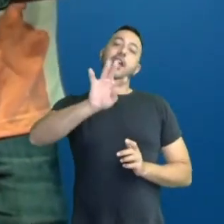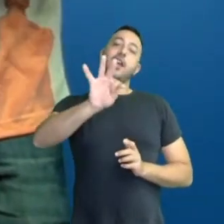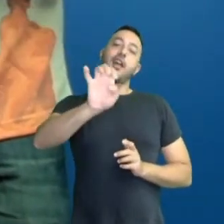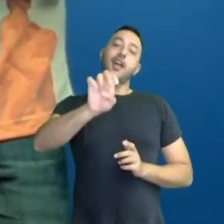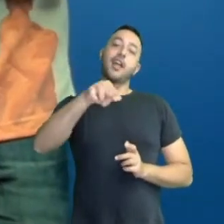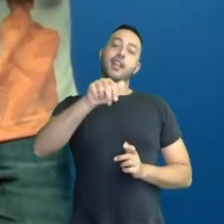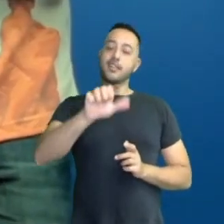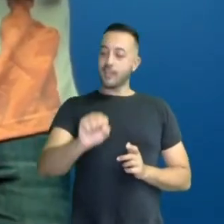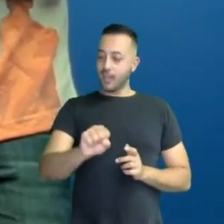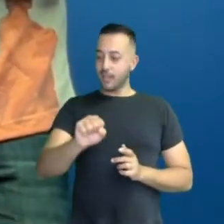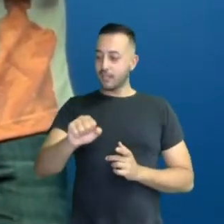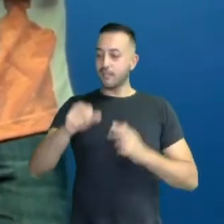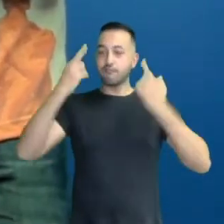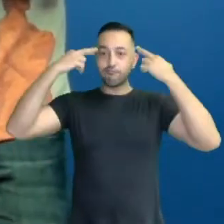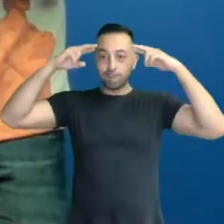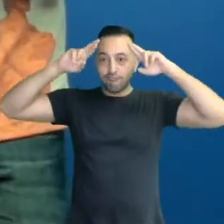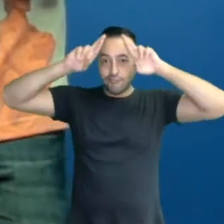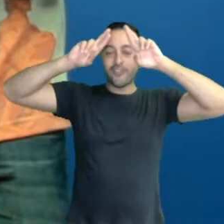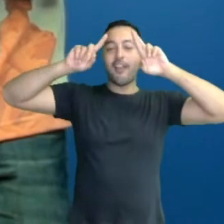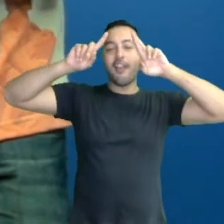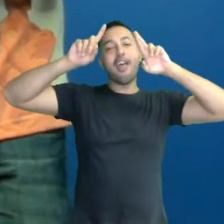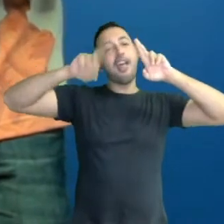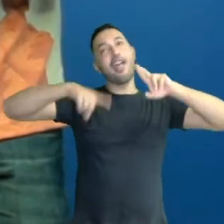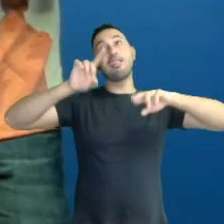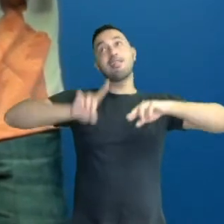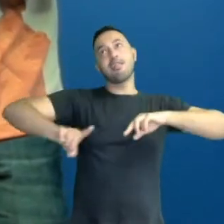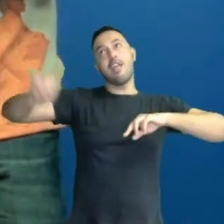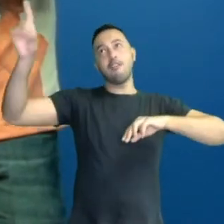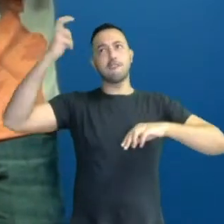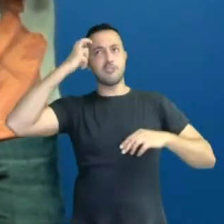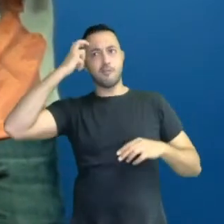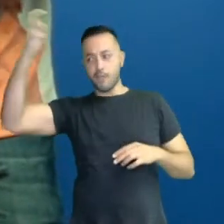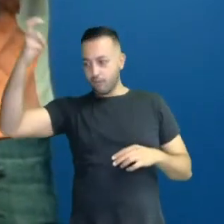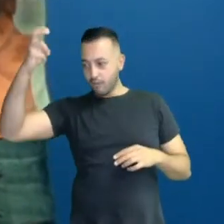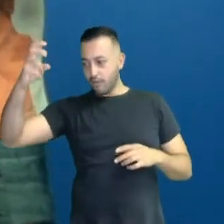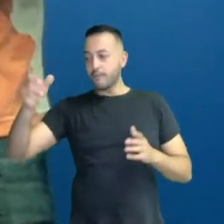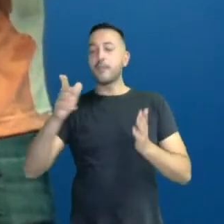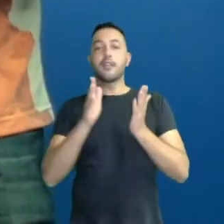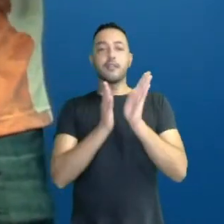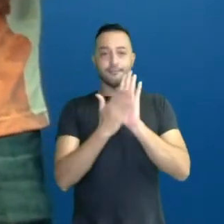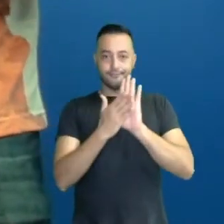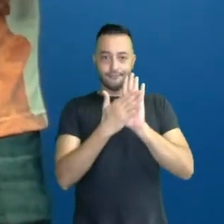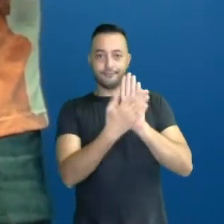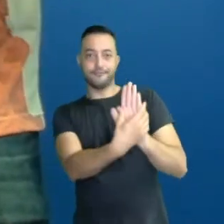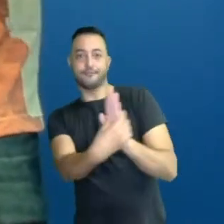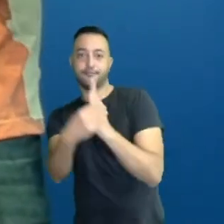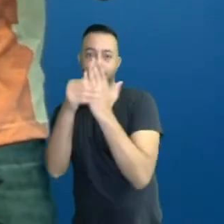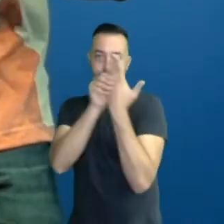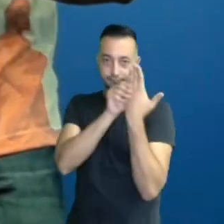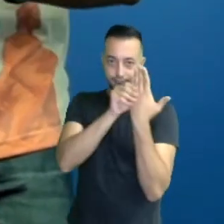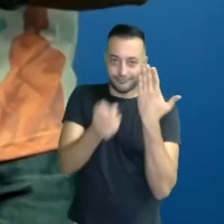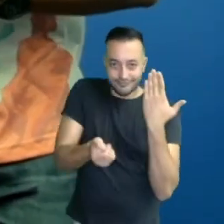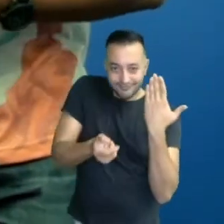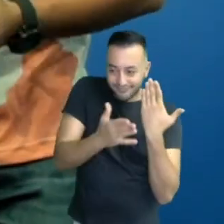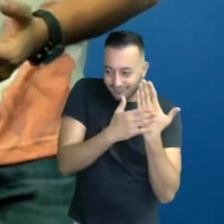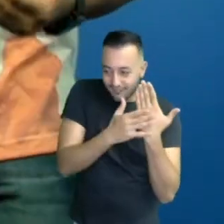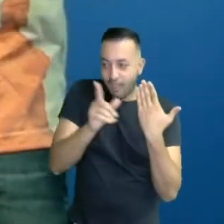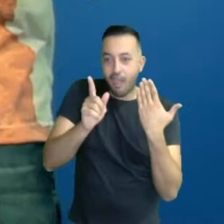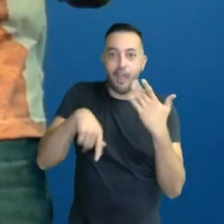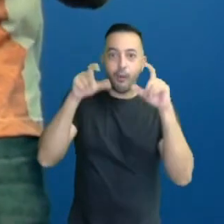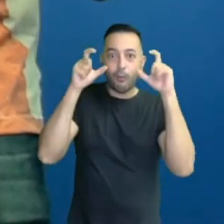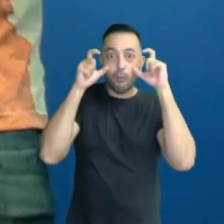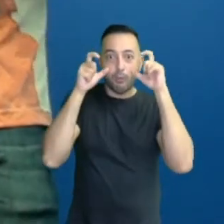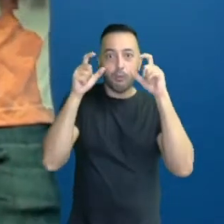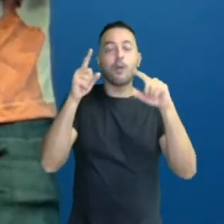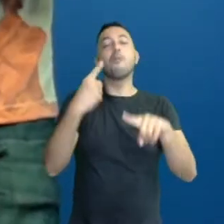sabedoria. E na coroa nós temos ali uma coruja, que é justamente o símbolo também da sabedoria,